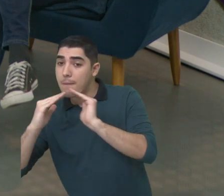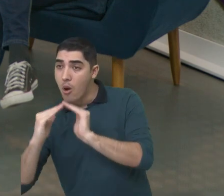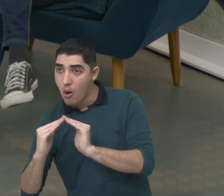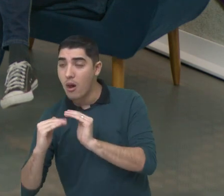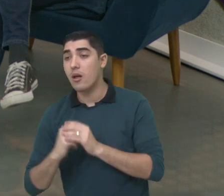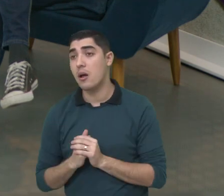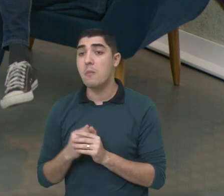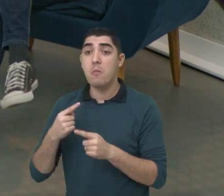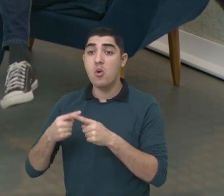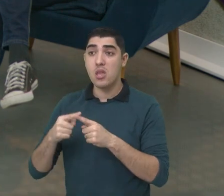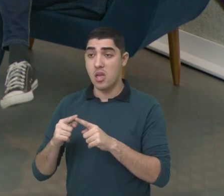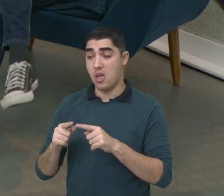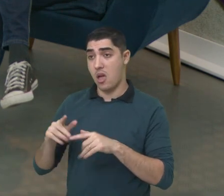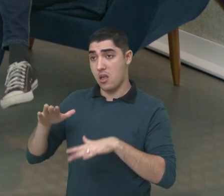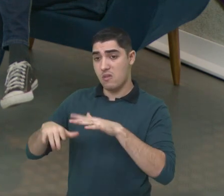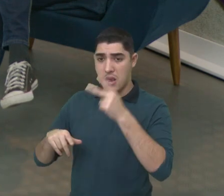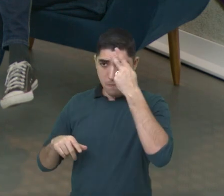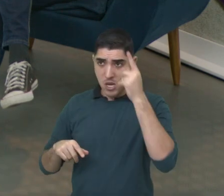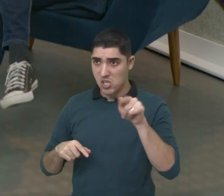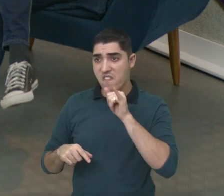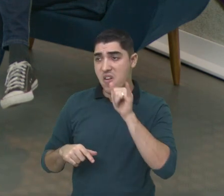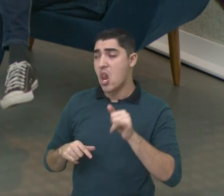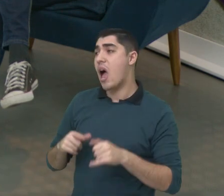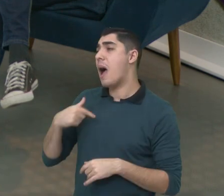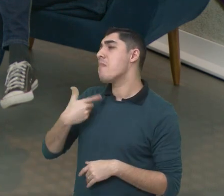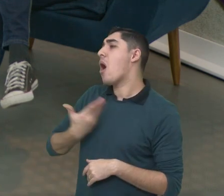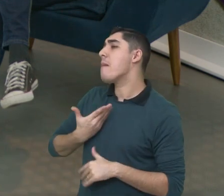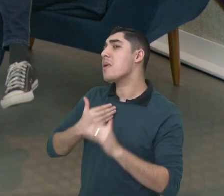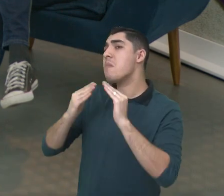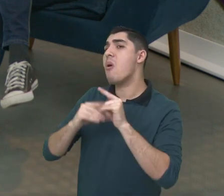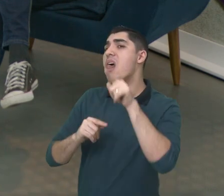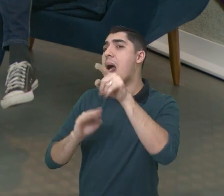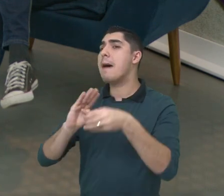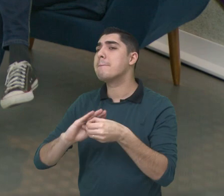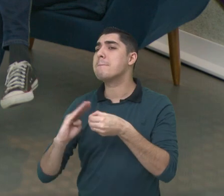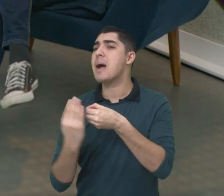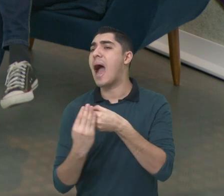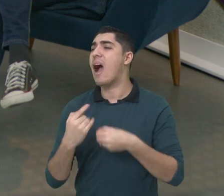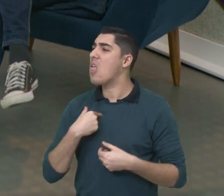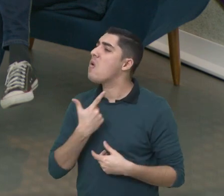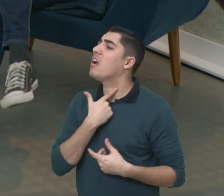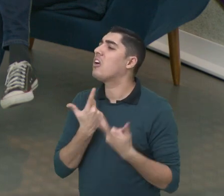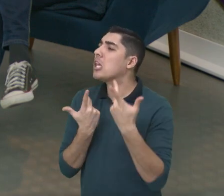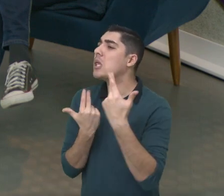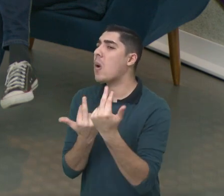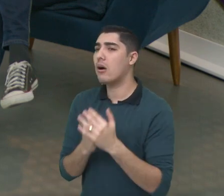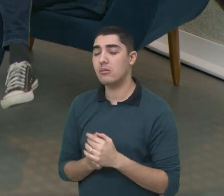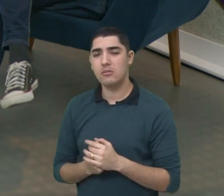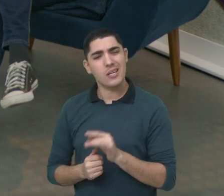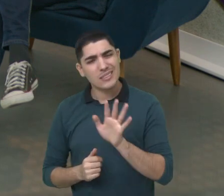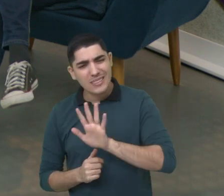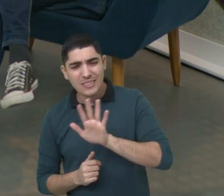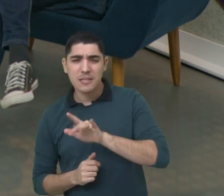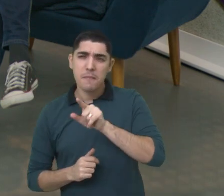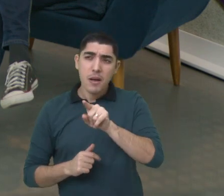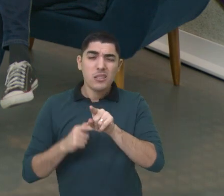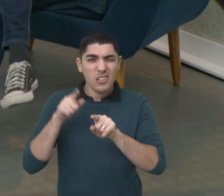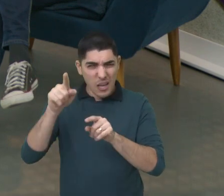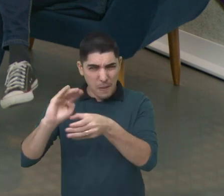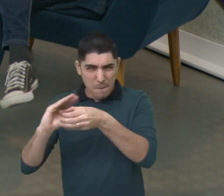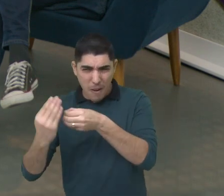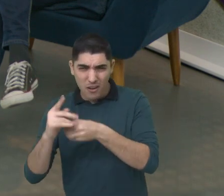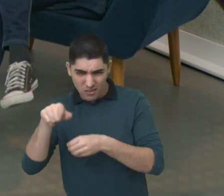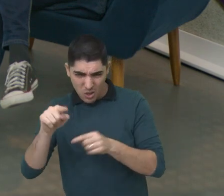muitas vezes ele chega com uma ideia, porque o amigo mora num bairro tal, ele quer morar ali. Não, mas vamos explicar, será que aquele